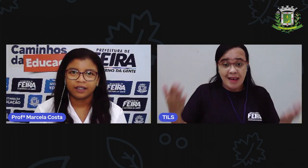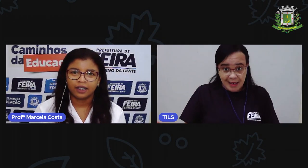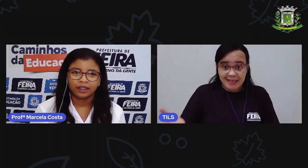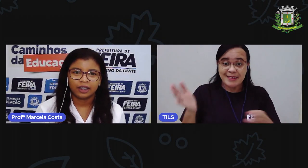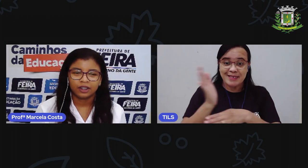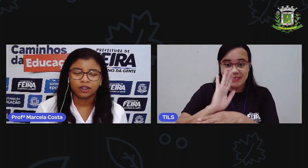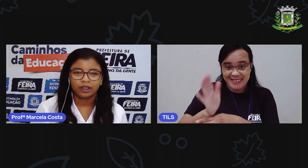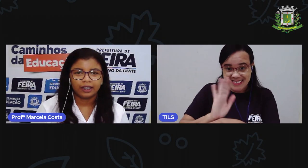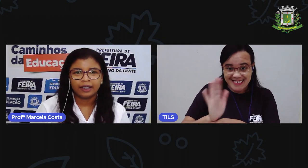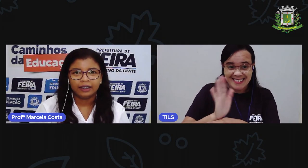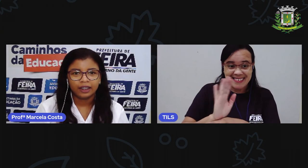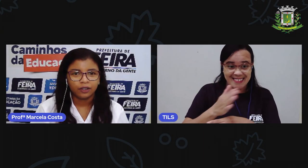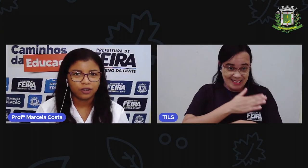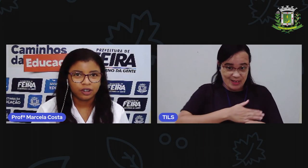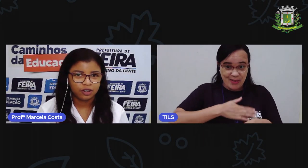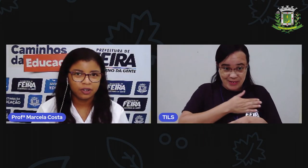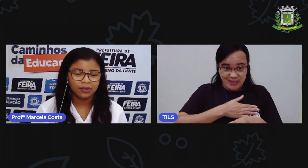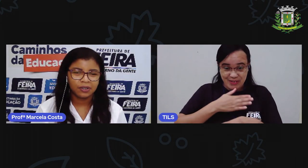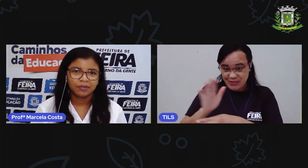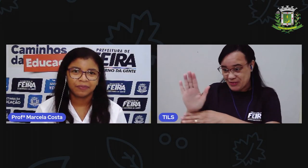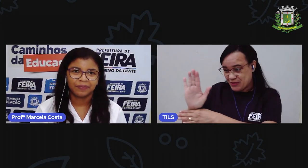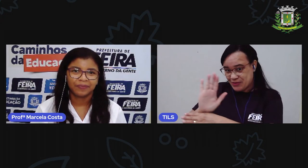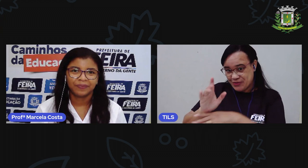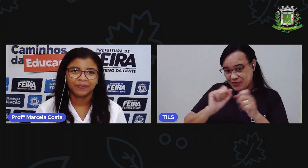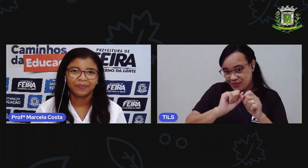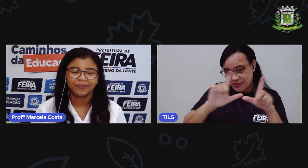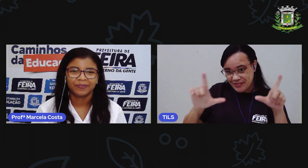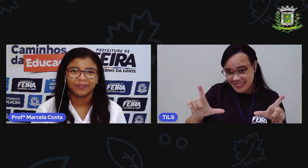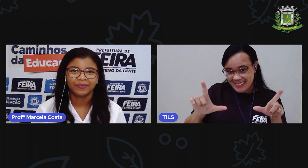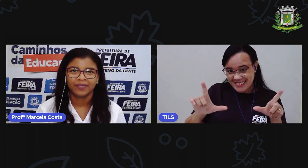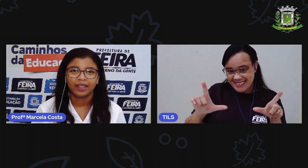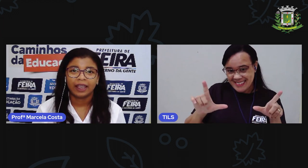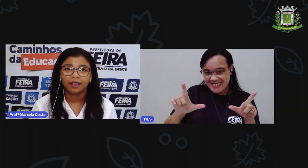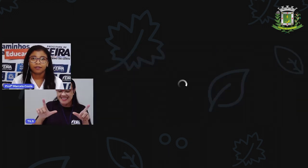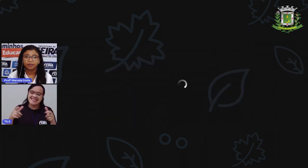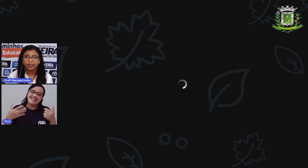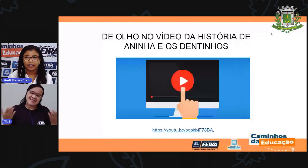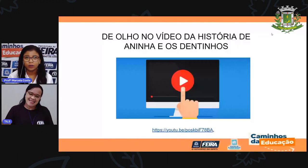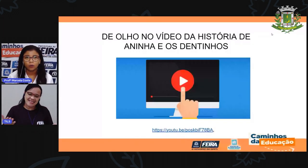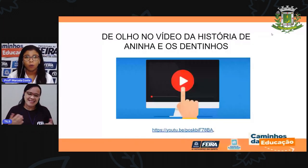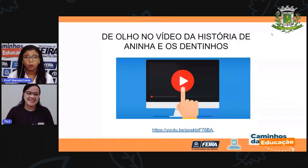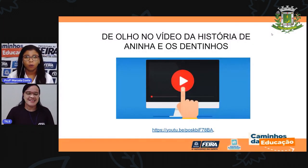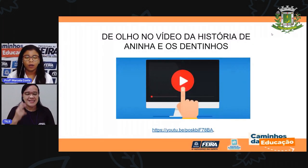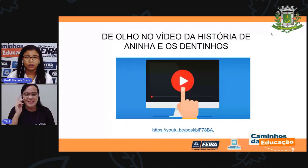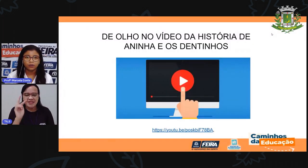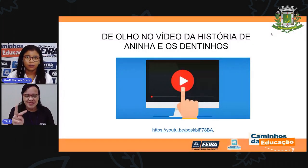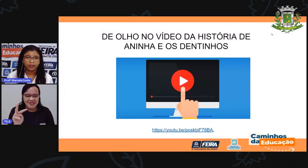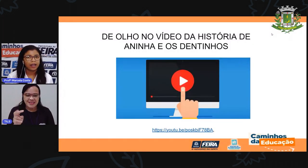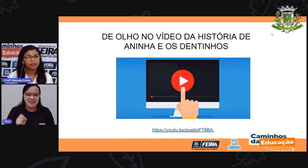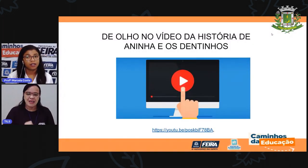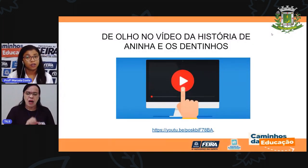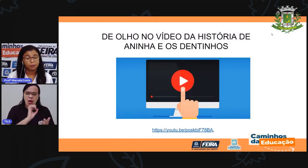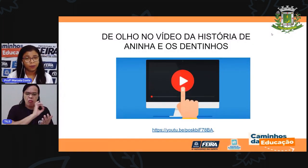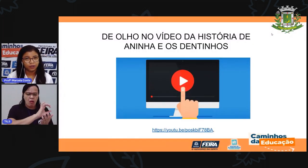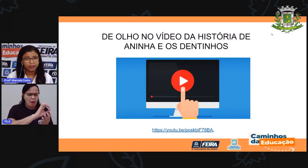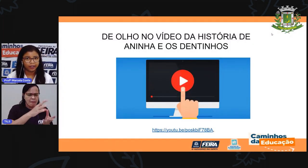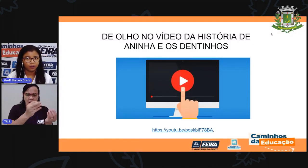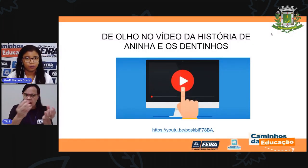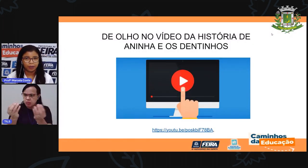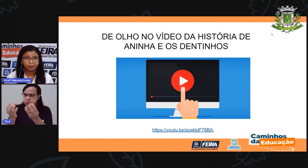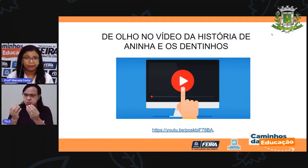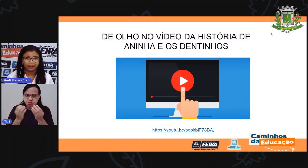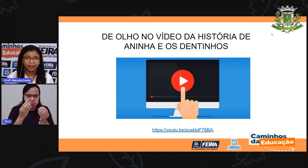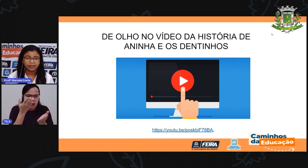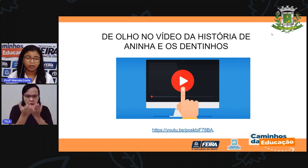gostaram da história da linha infantil é digno quantos cuidados a gente